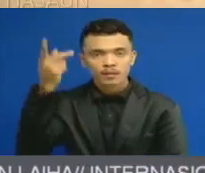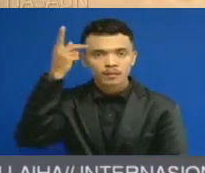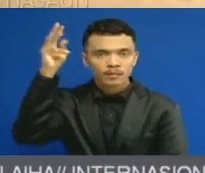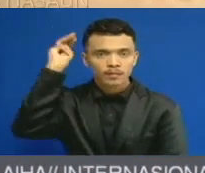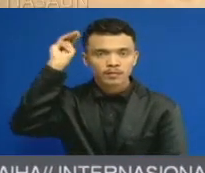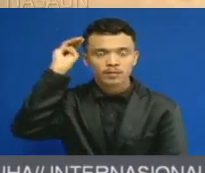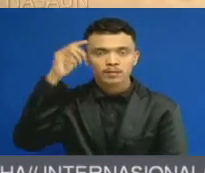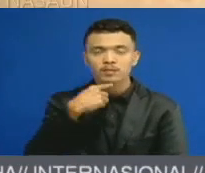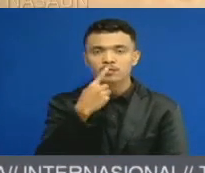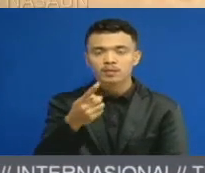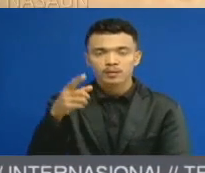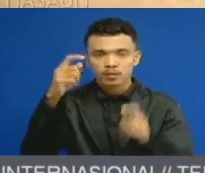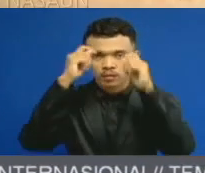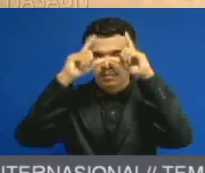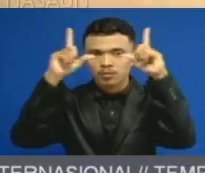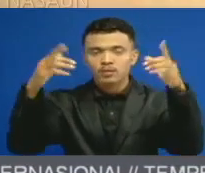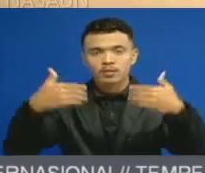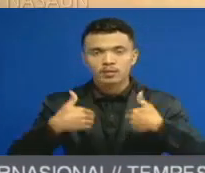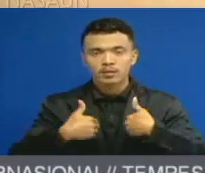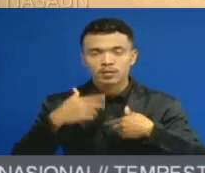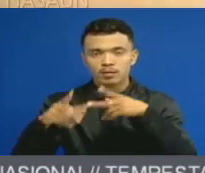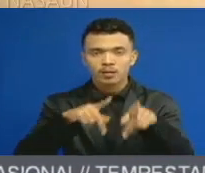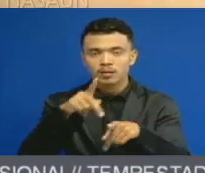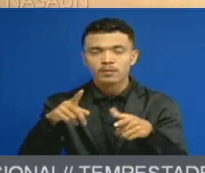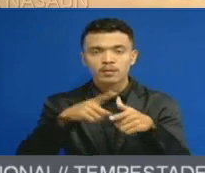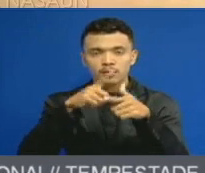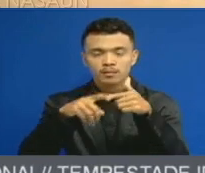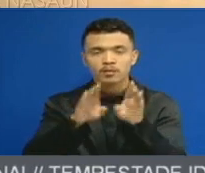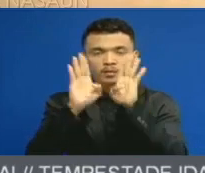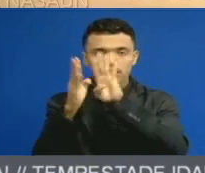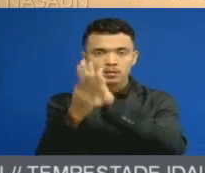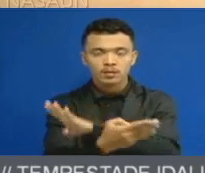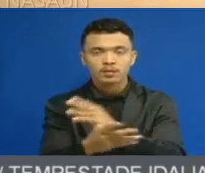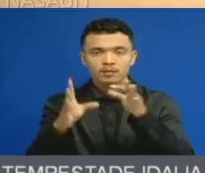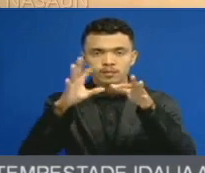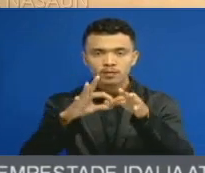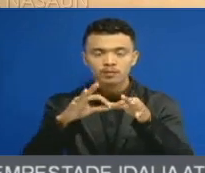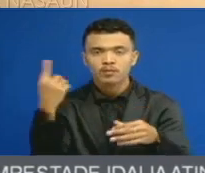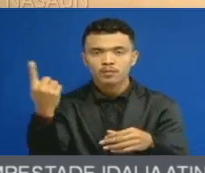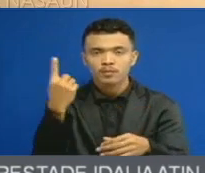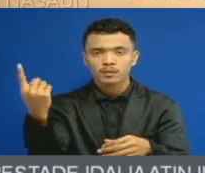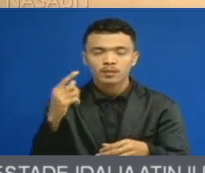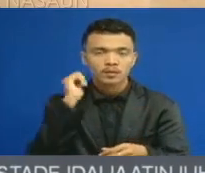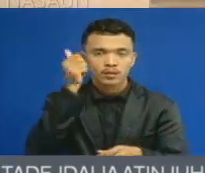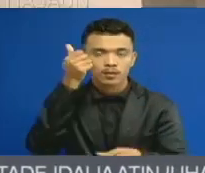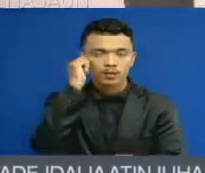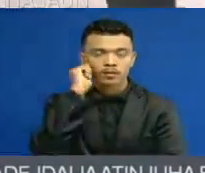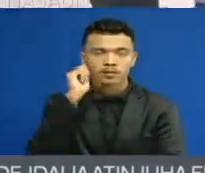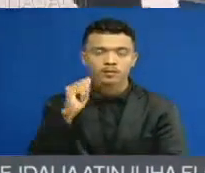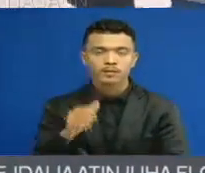Primeiro-ministro afirma Timor-Leste irá no recurso humano antes sai membro permanente ASEAN.